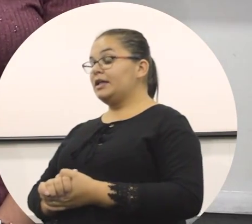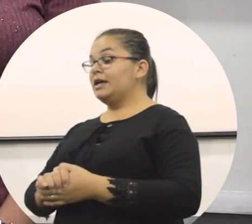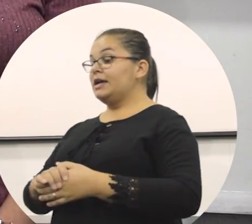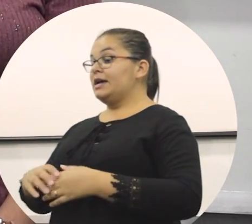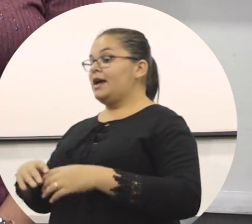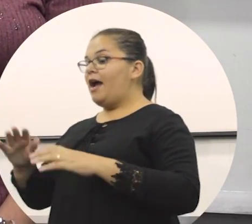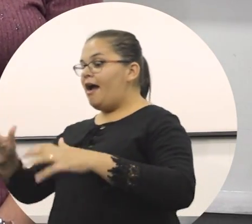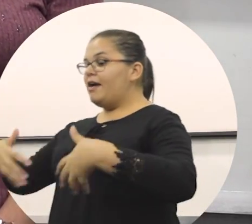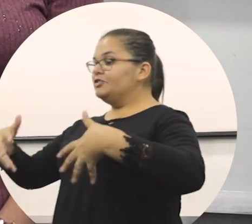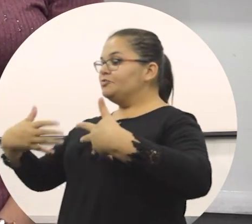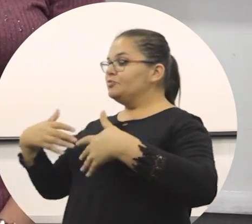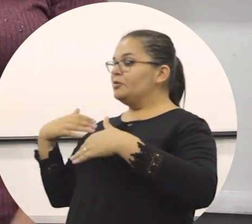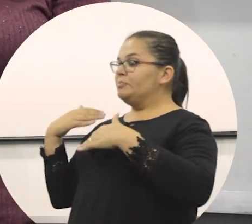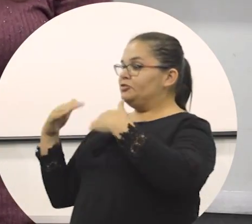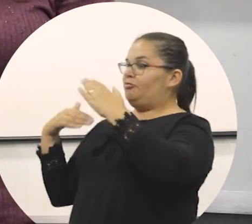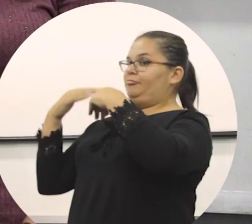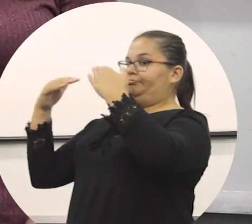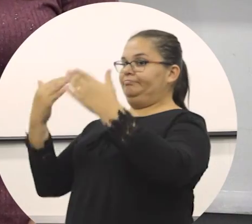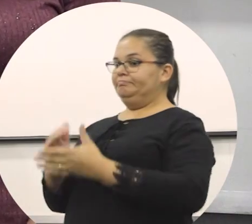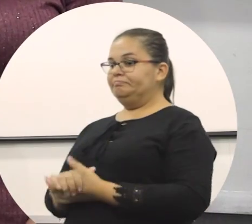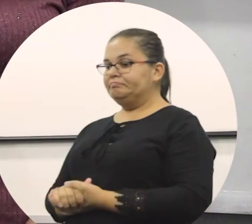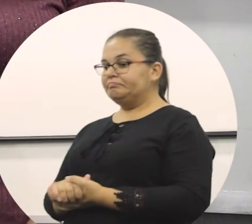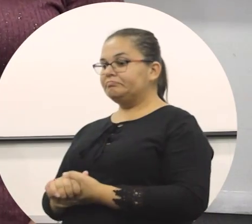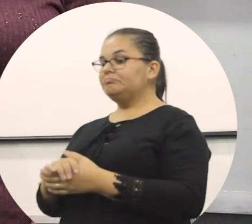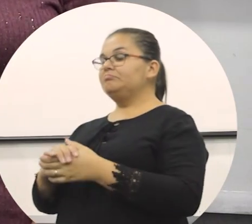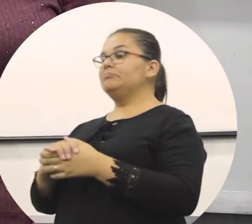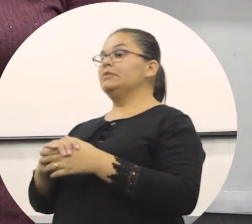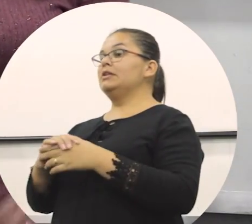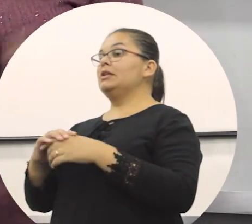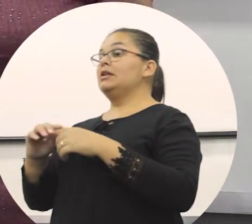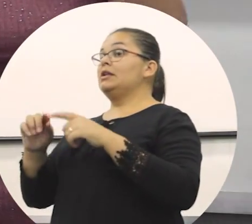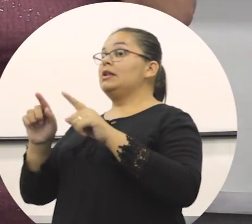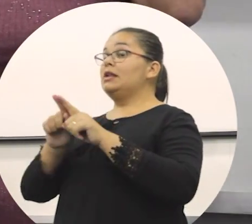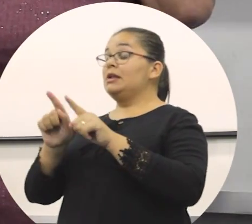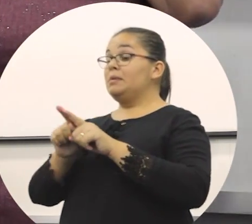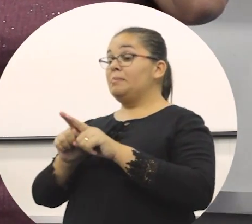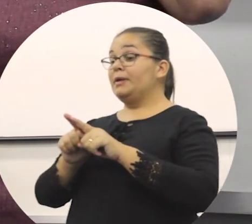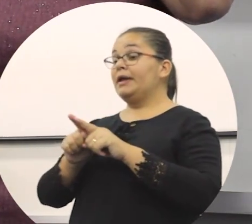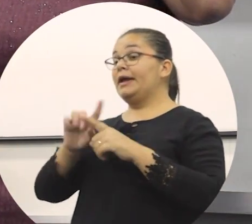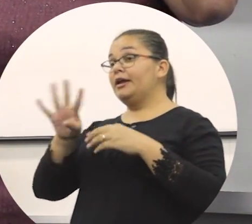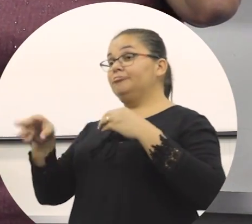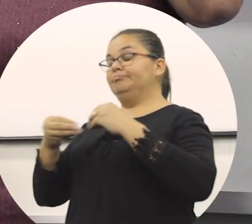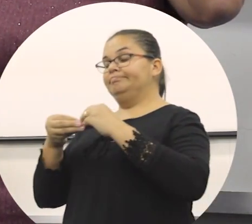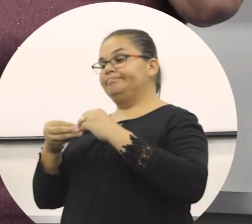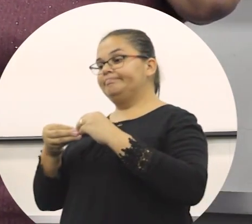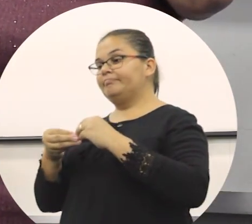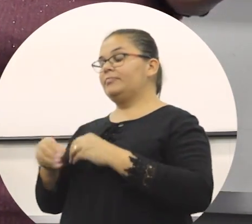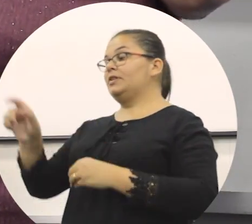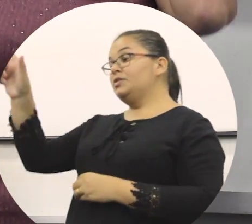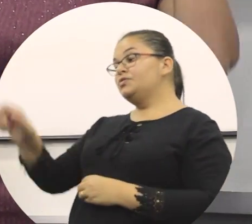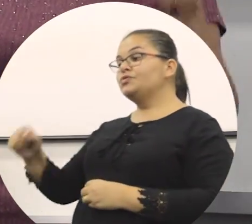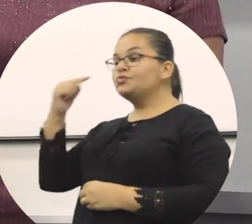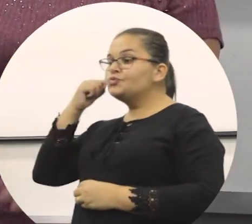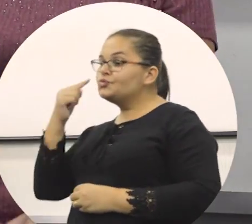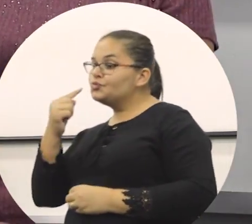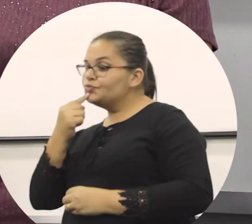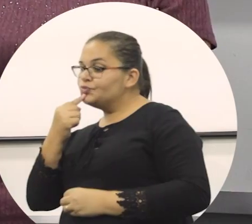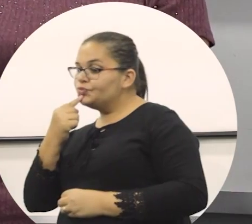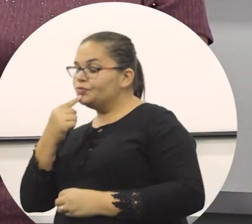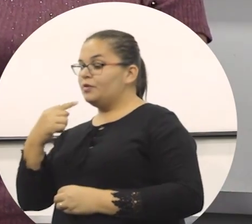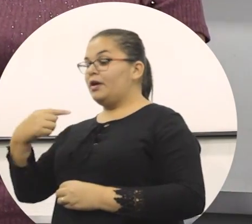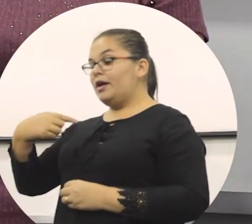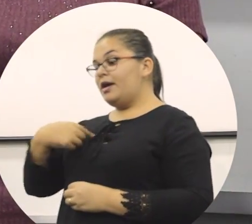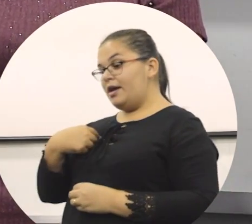colaboram para essa formação da pessoa. Uma outra coisa que nós discutimos, só para encerrar, o sujeito surdo enquanto eu,